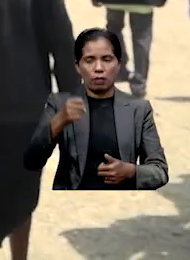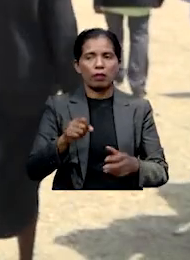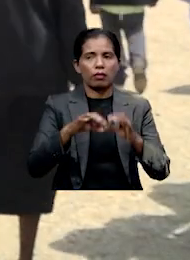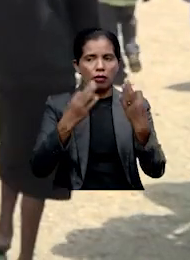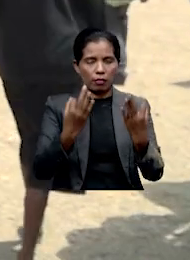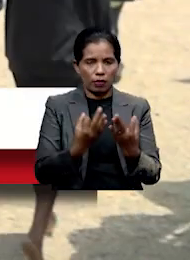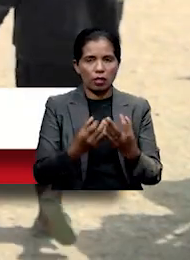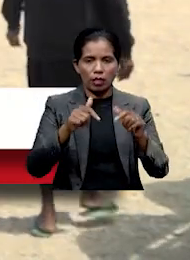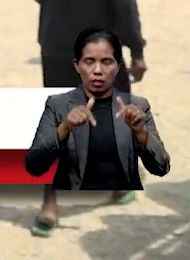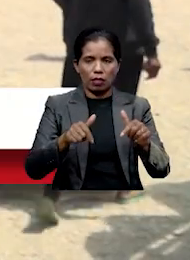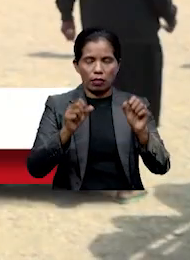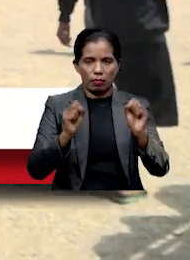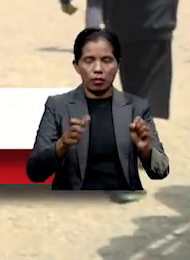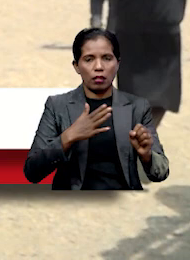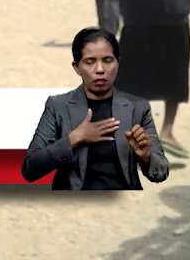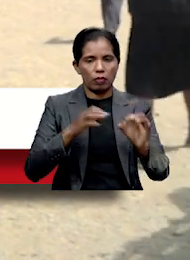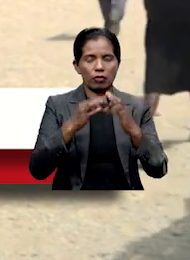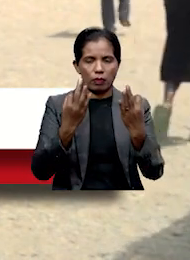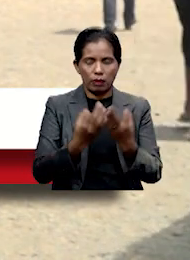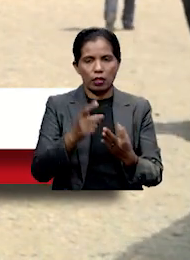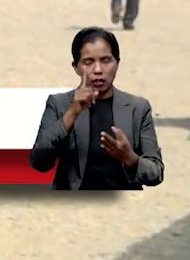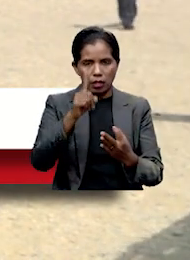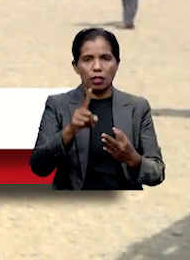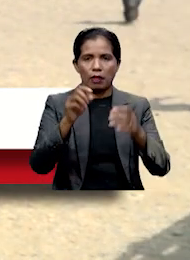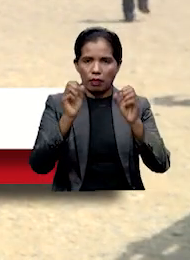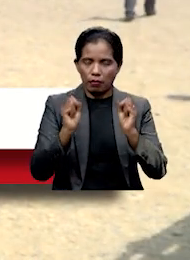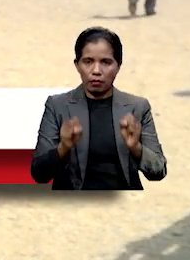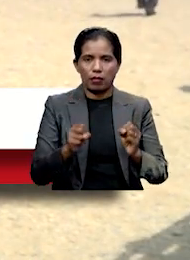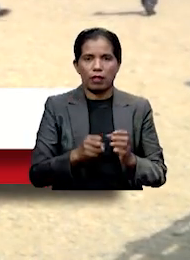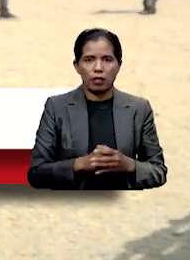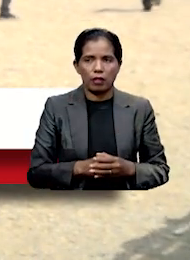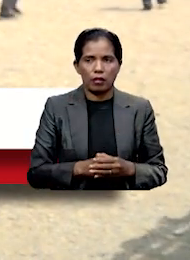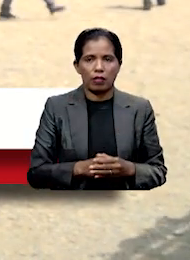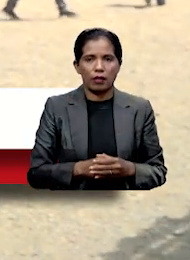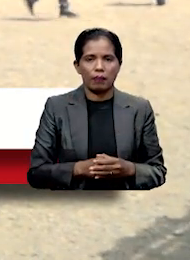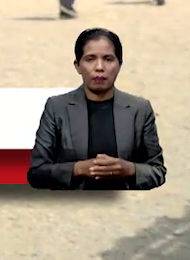da ne, bele, how uni família da ne, ida mos bele,